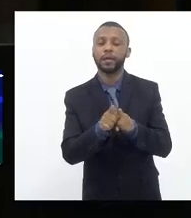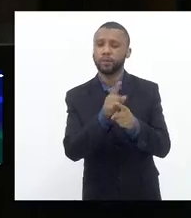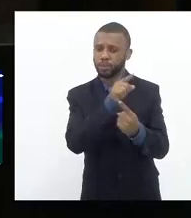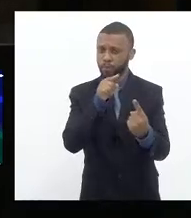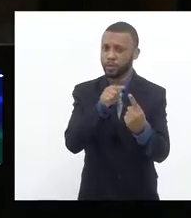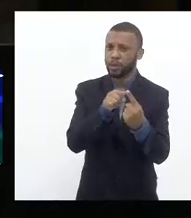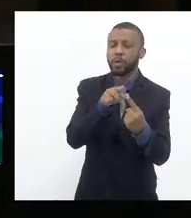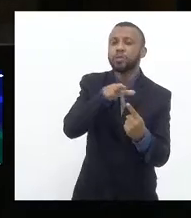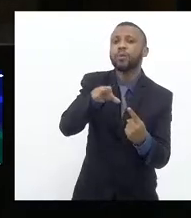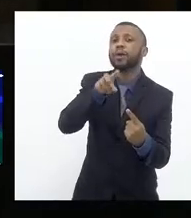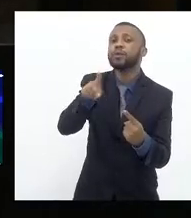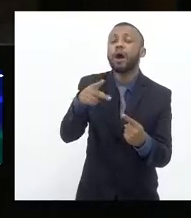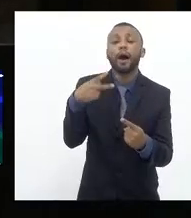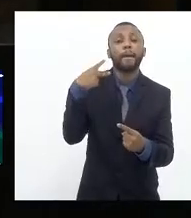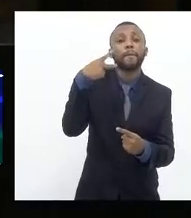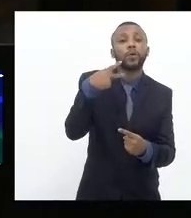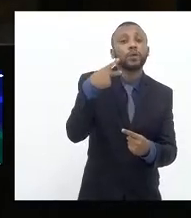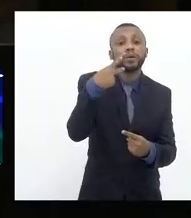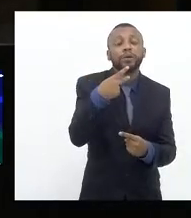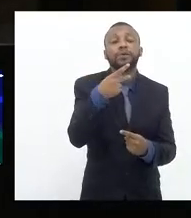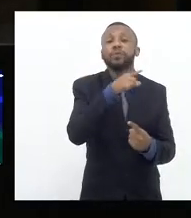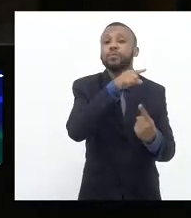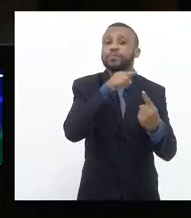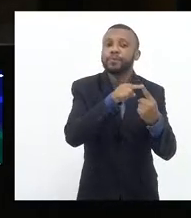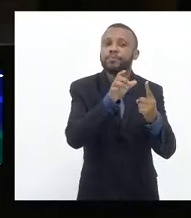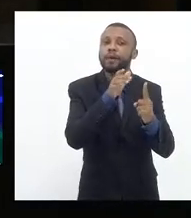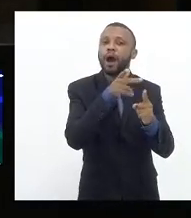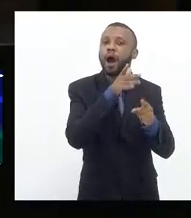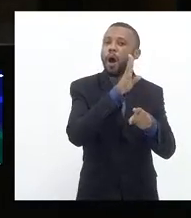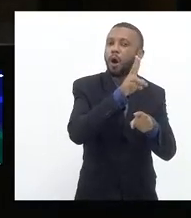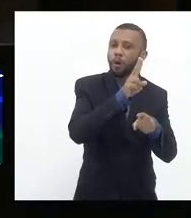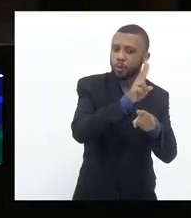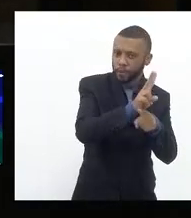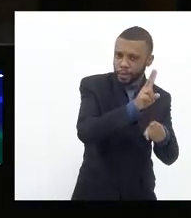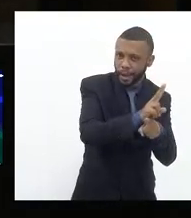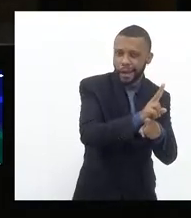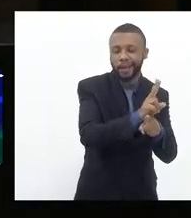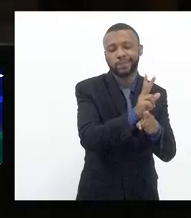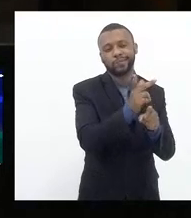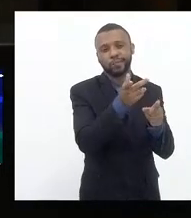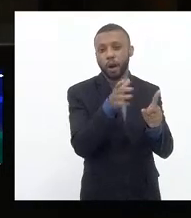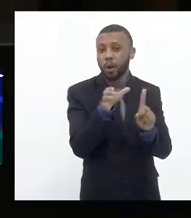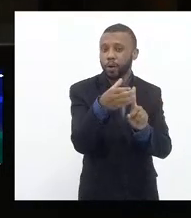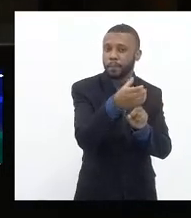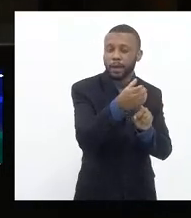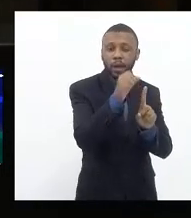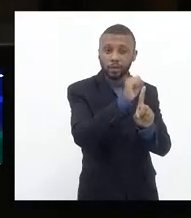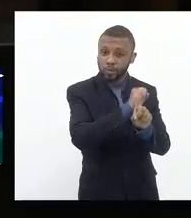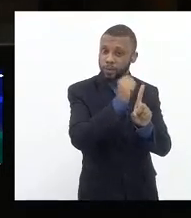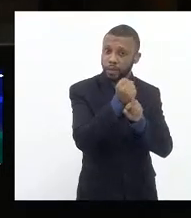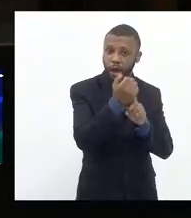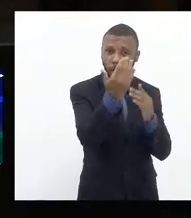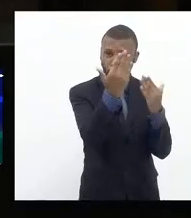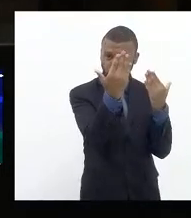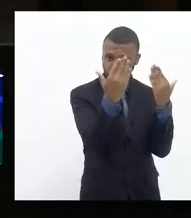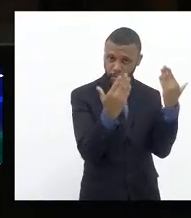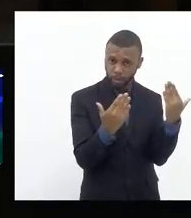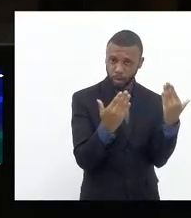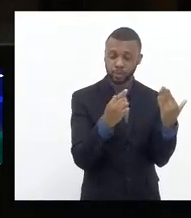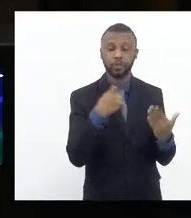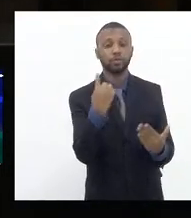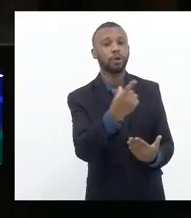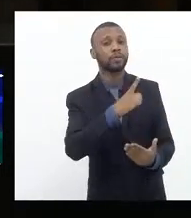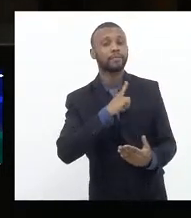ao cuidado e ao acolhimento social e psicológico, a gente teve, no âmbito